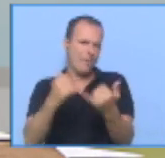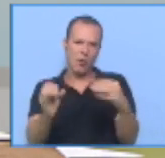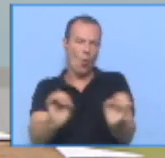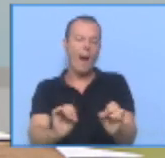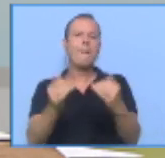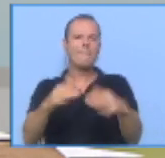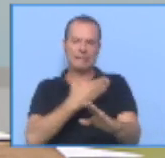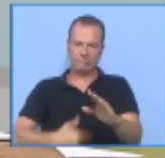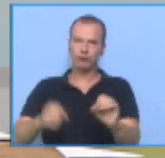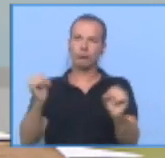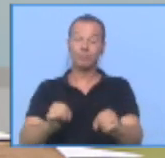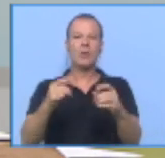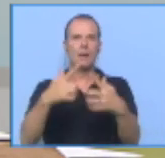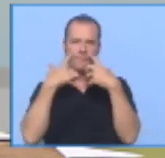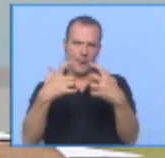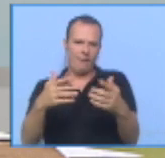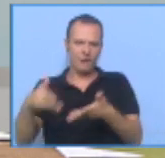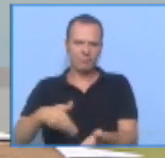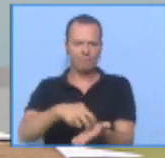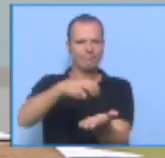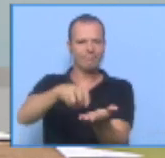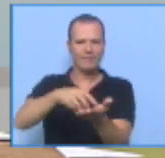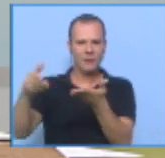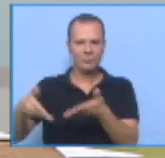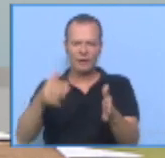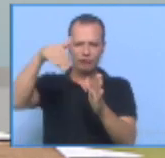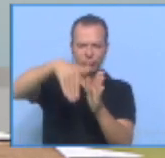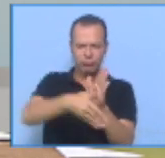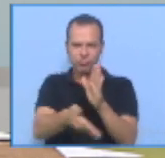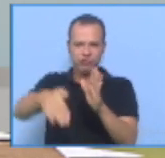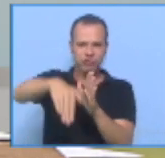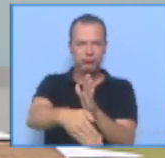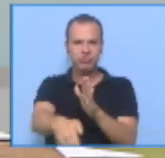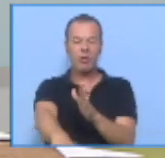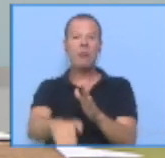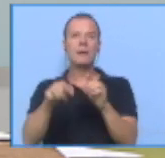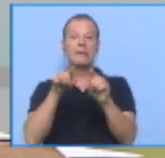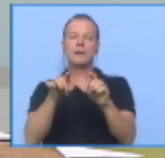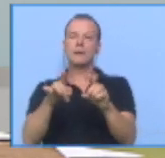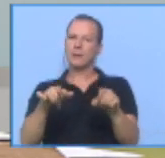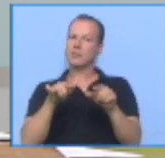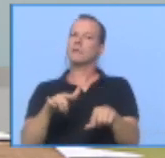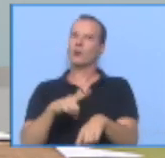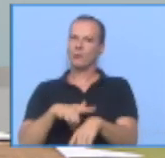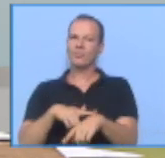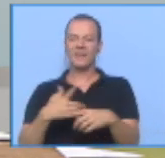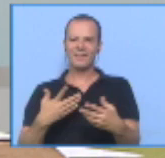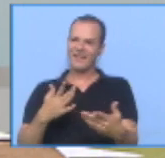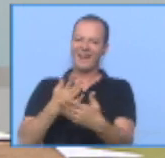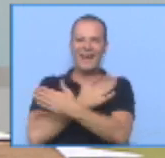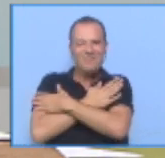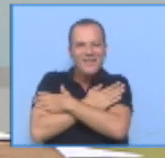coisa impactante, não é? Num grande desfiladeiro, e, portanto, é sempre momento de celebrar a